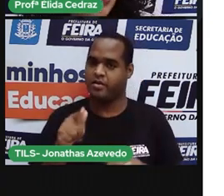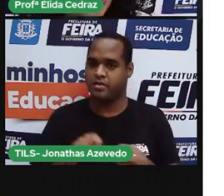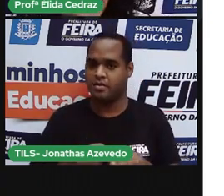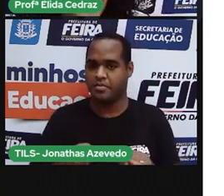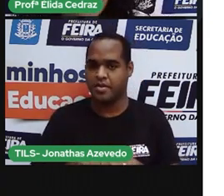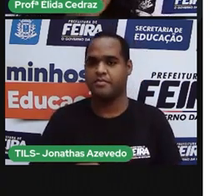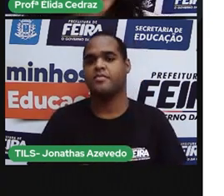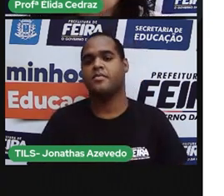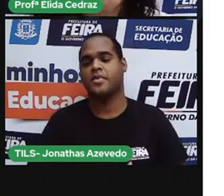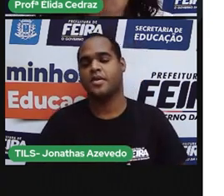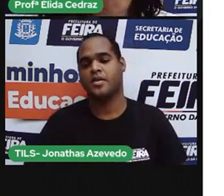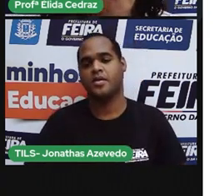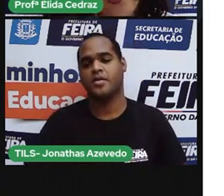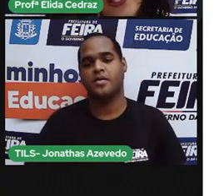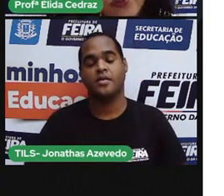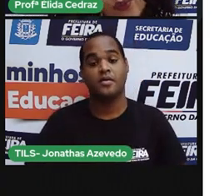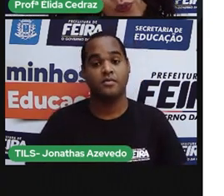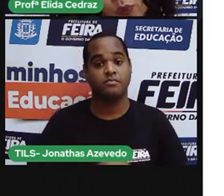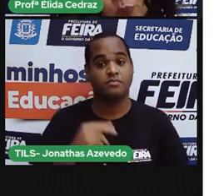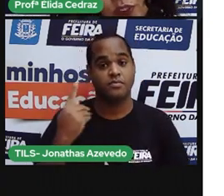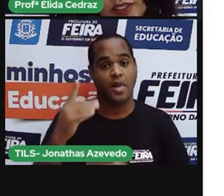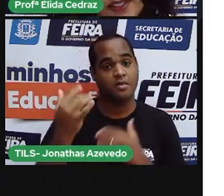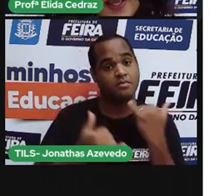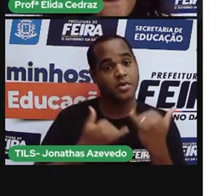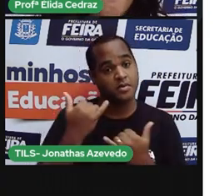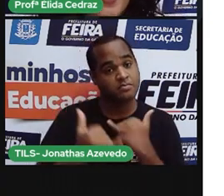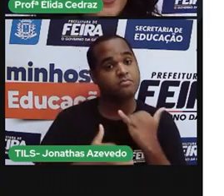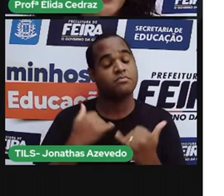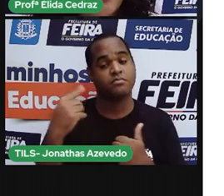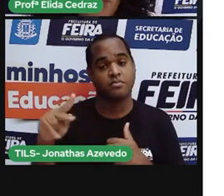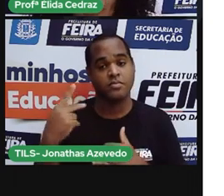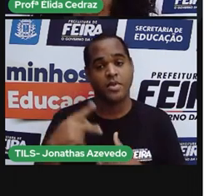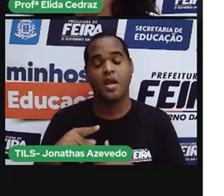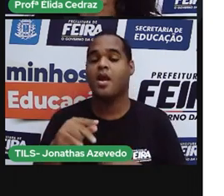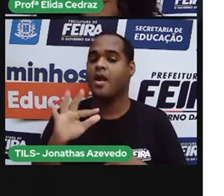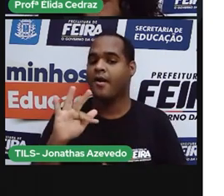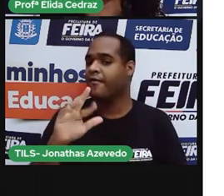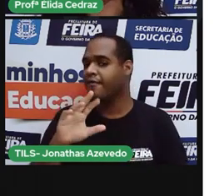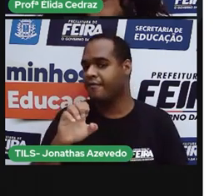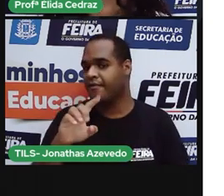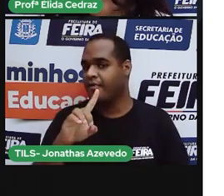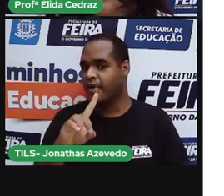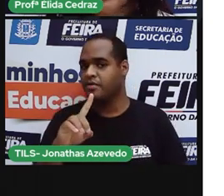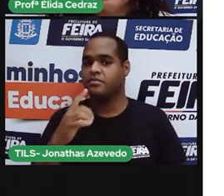Eles retiraram 8 gudes para Fred.